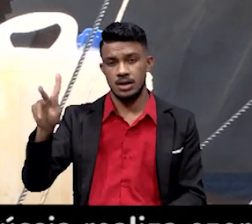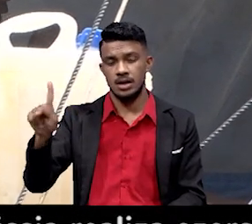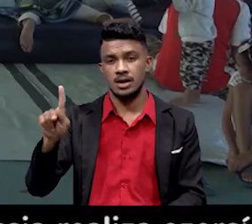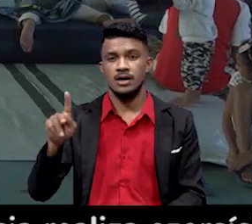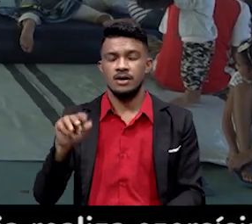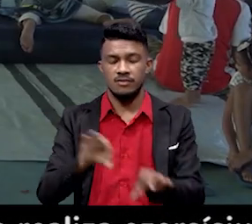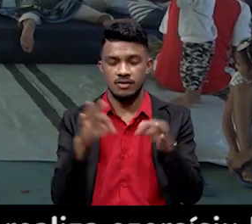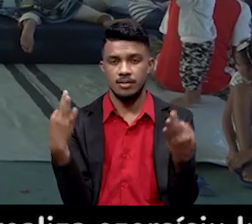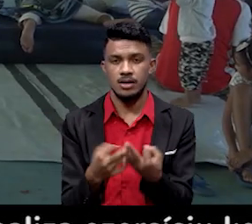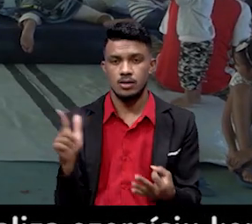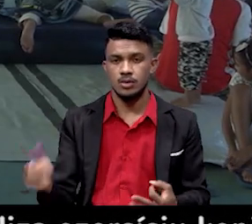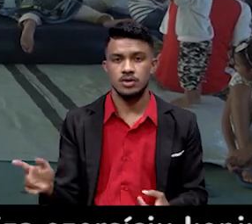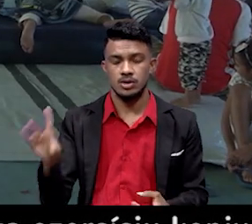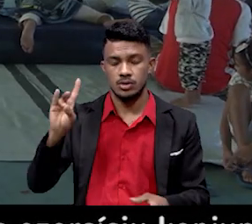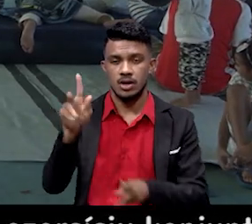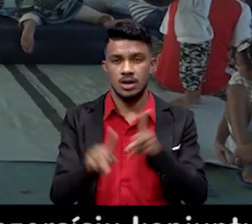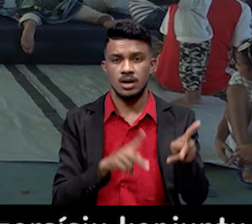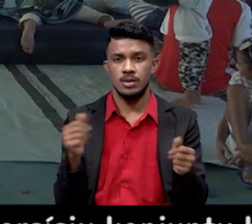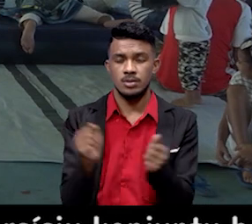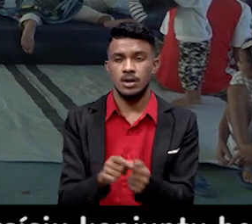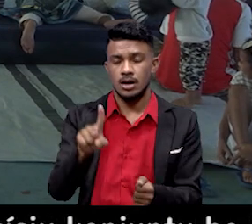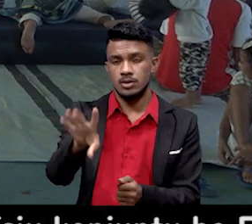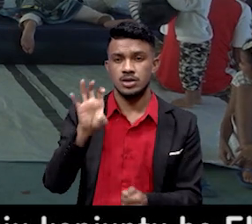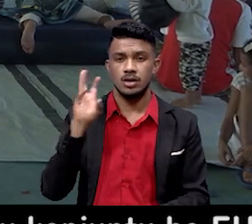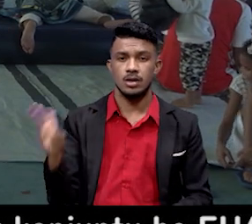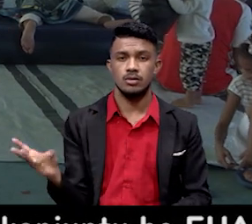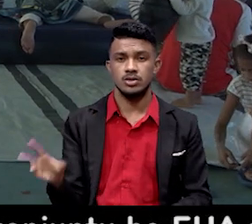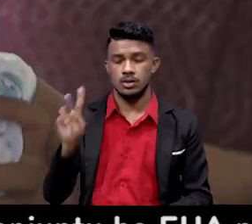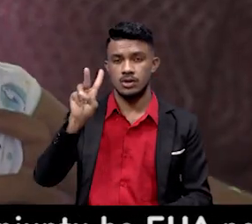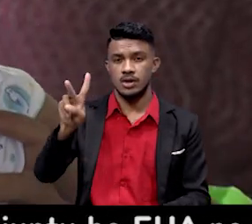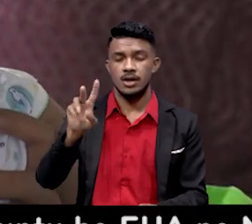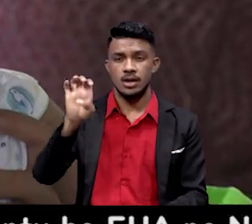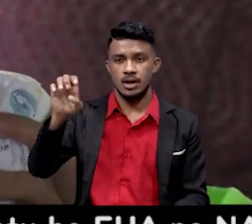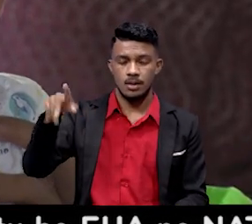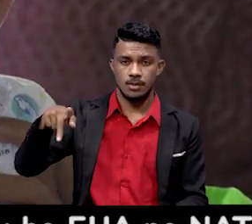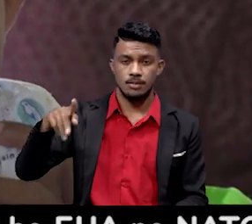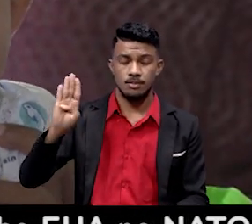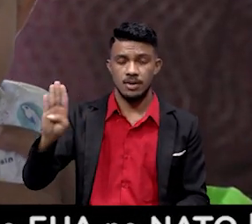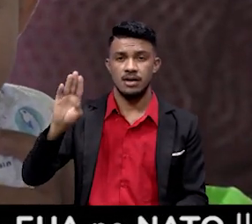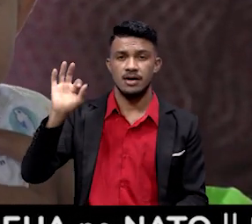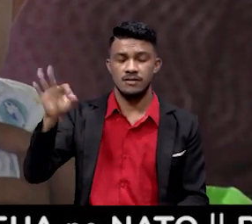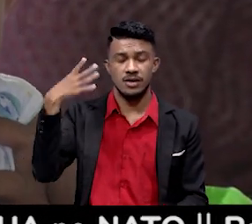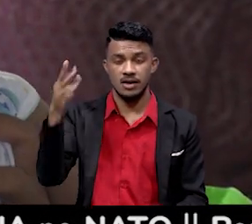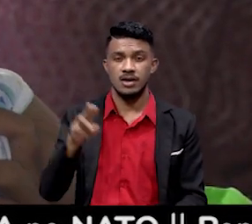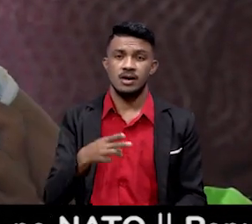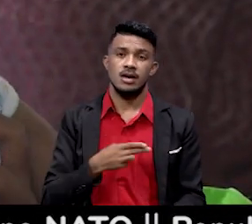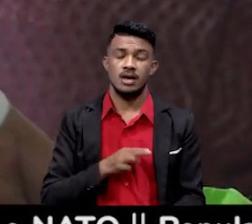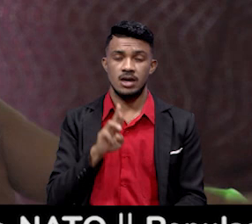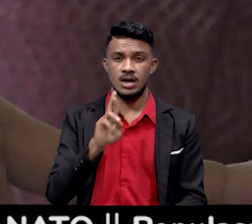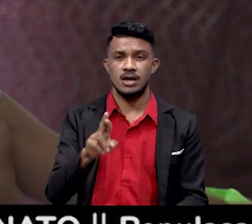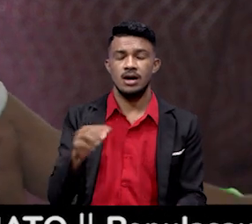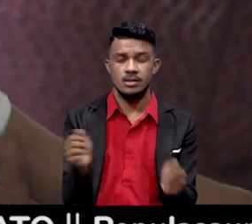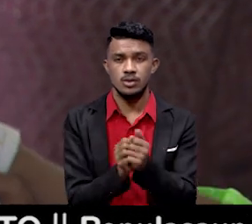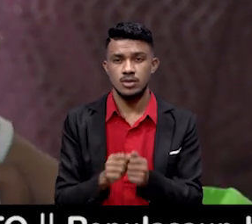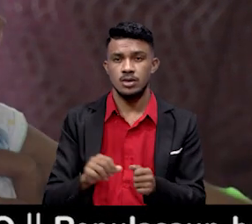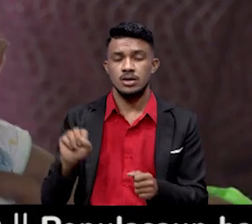Emanang Atus Ida Neng Nulu Resing Rua, Campo Deslocado EBF Akanunu ia Familia Sanulu Resing Walu,